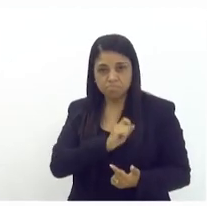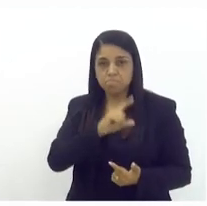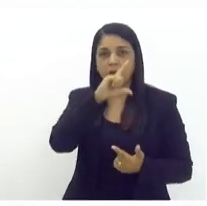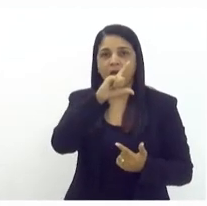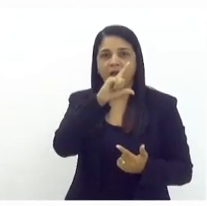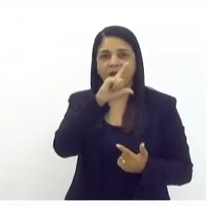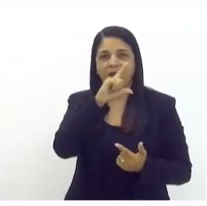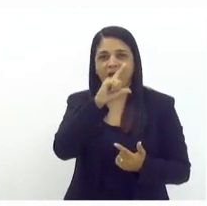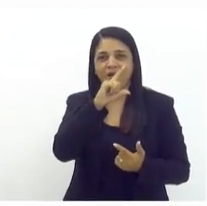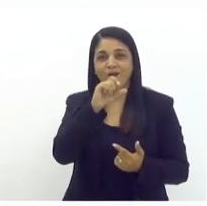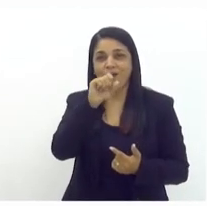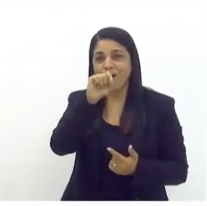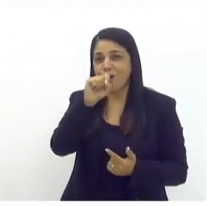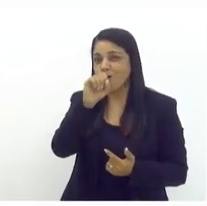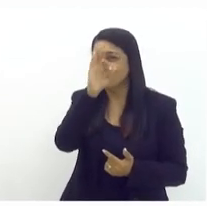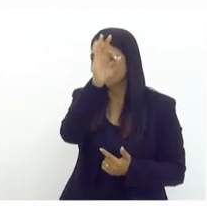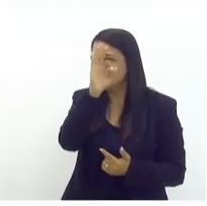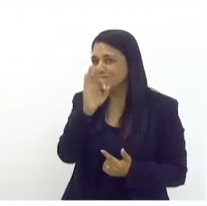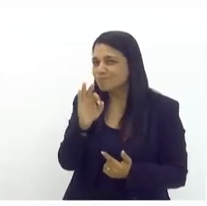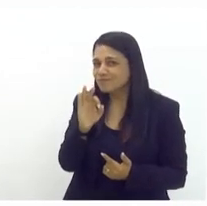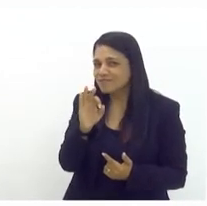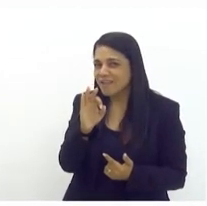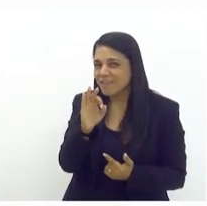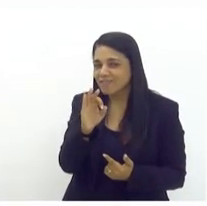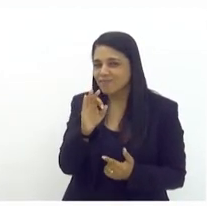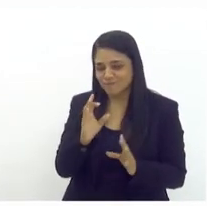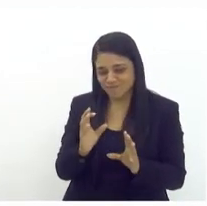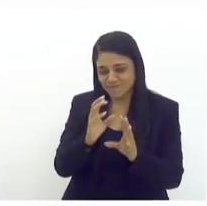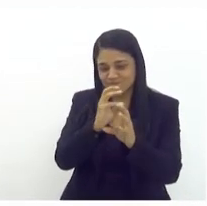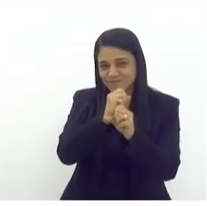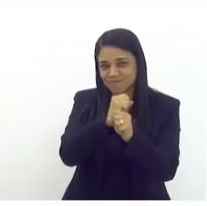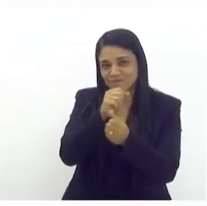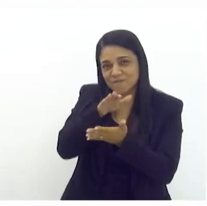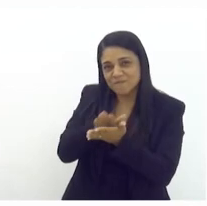apenas 8% de seus pensamentos